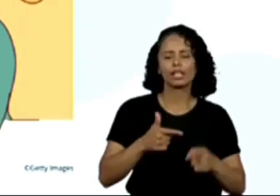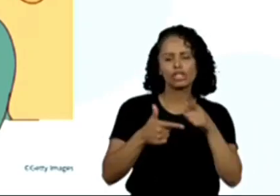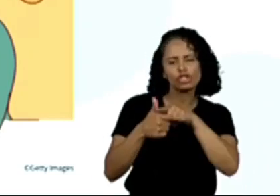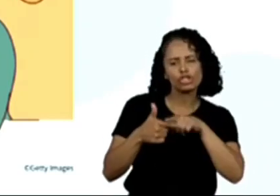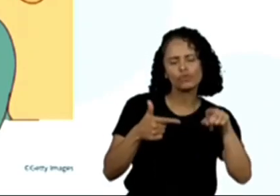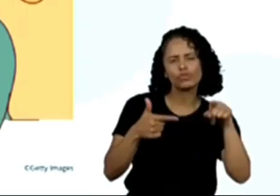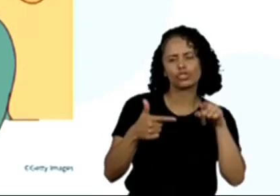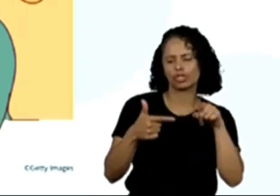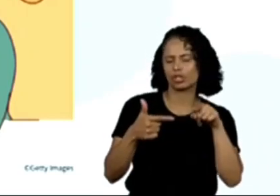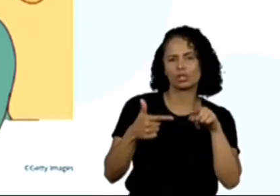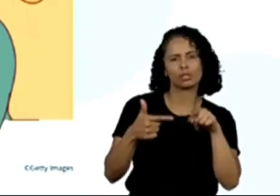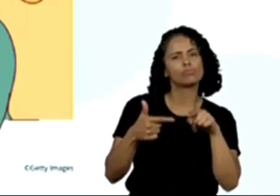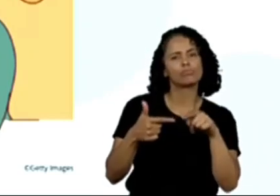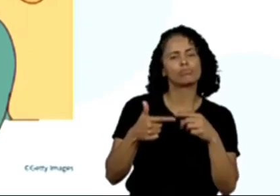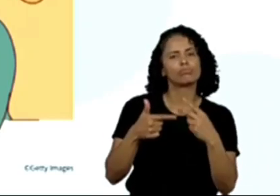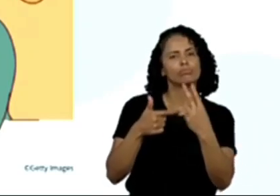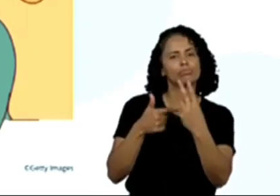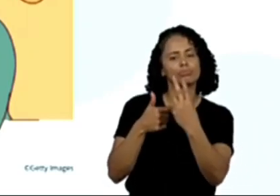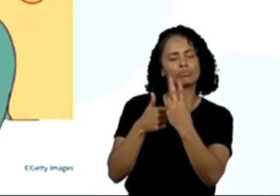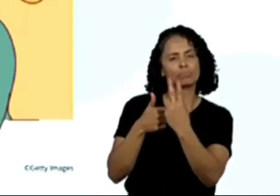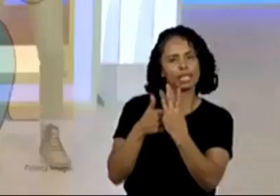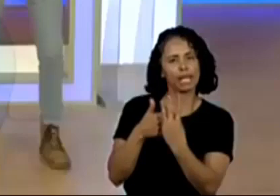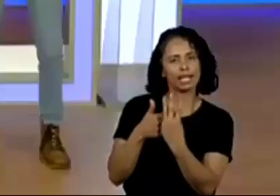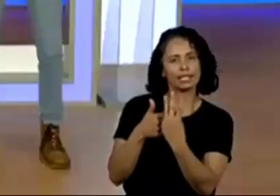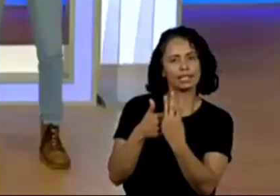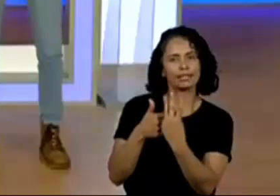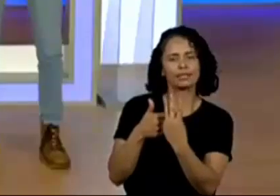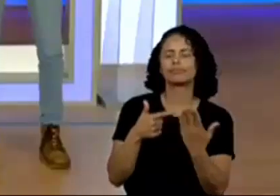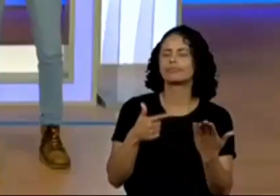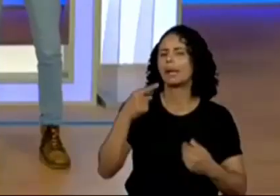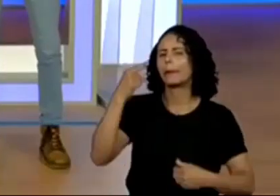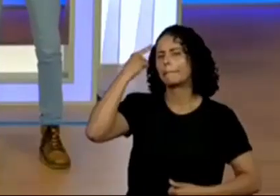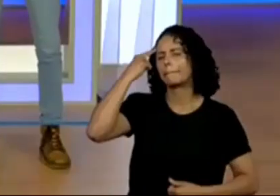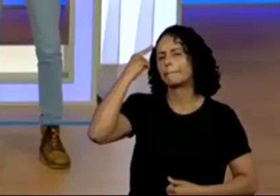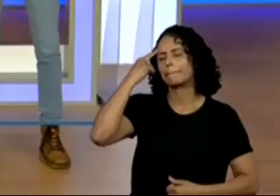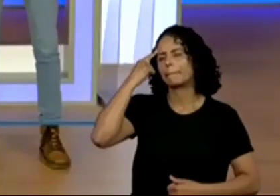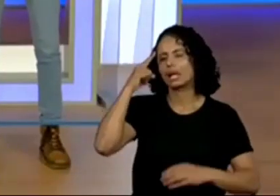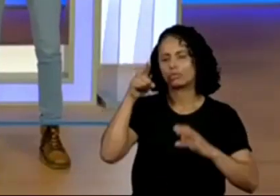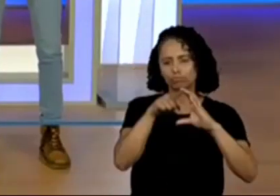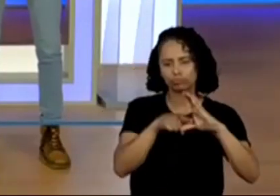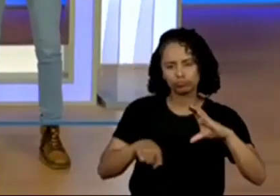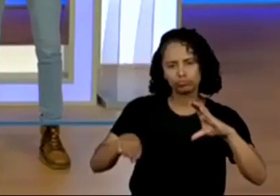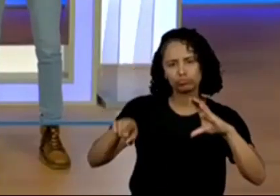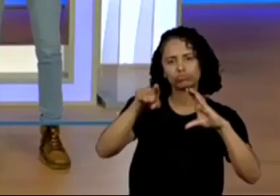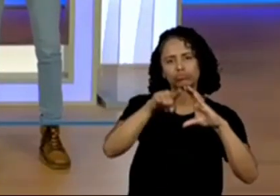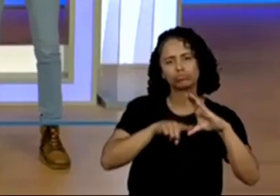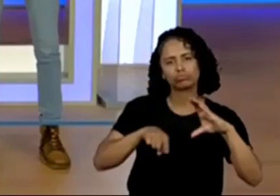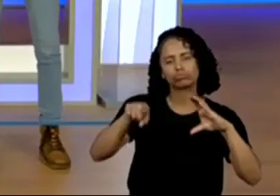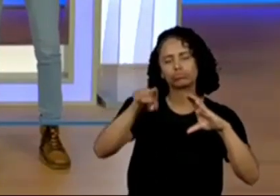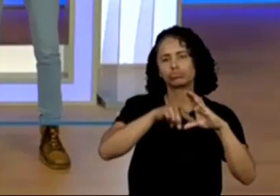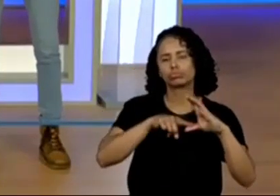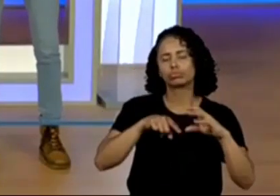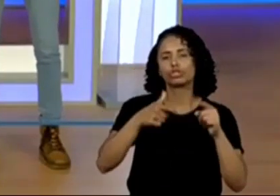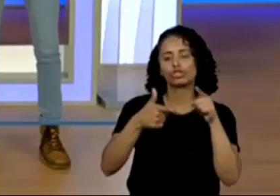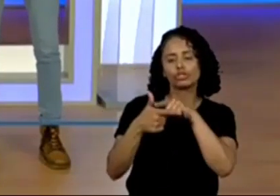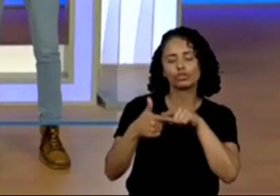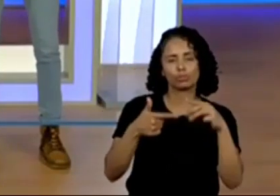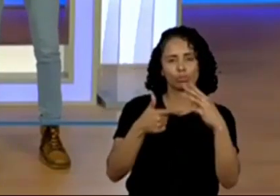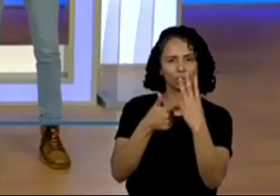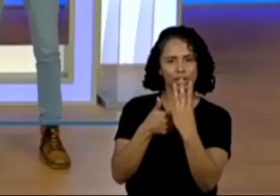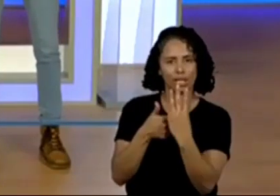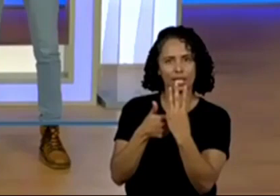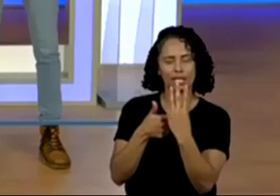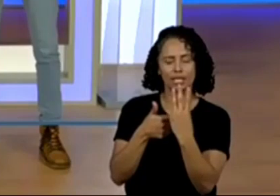coisa em 3 partes iguais, Joelson. Pensando em partes de um inteiro em uma divisão por 3. Então, é isso